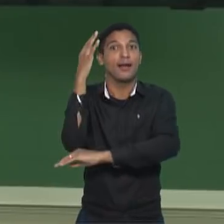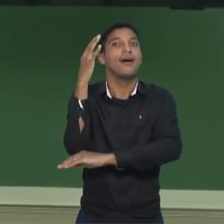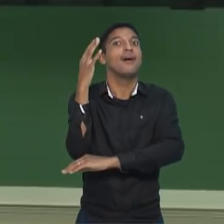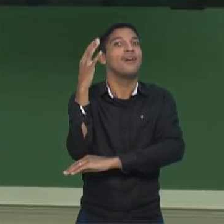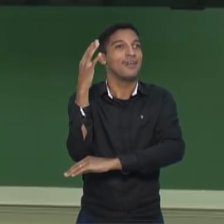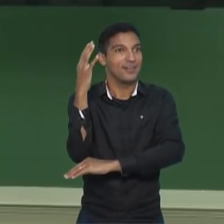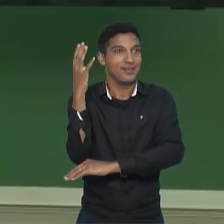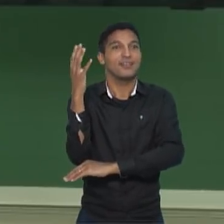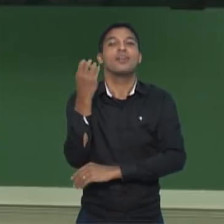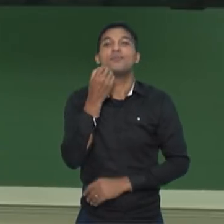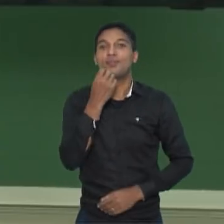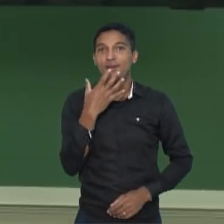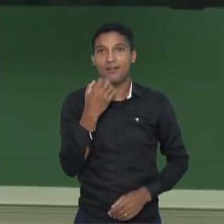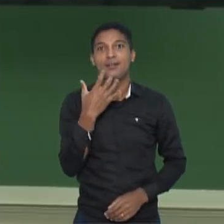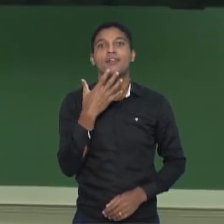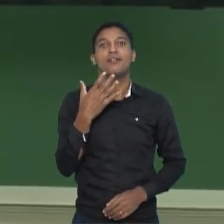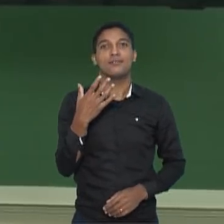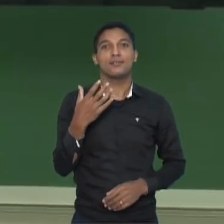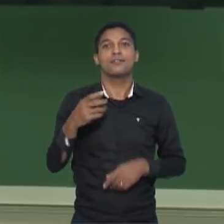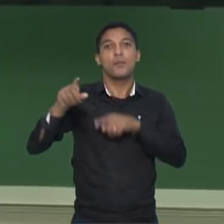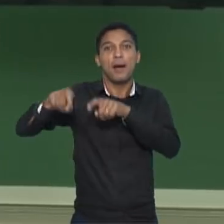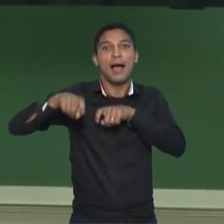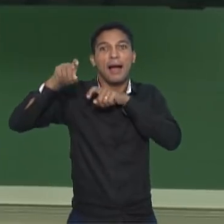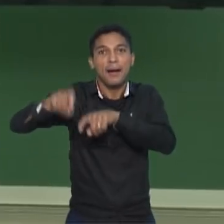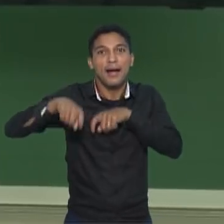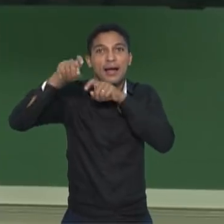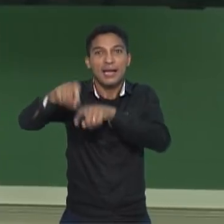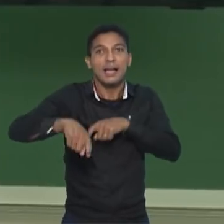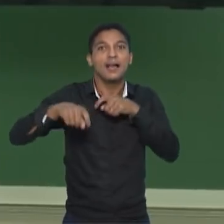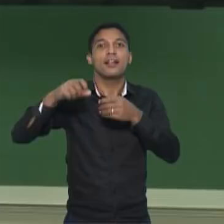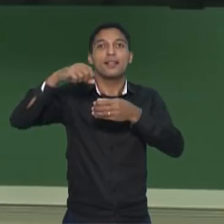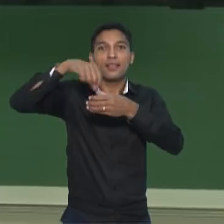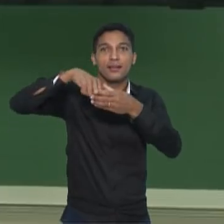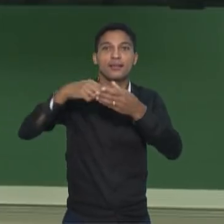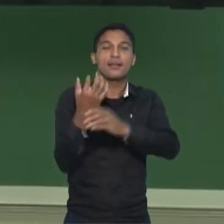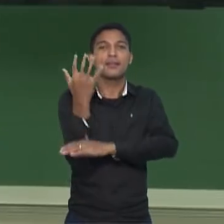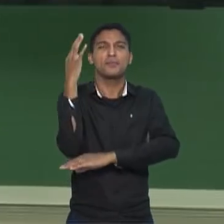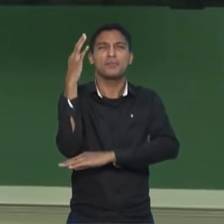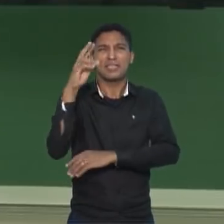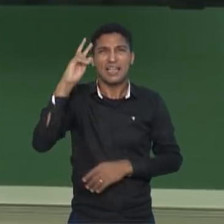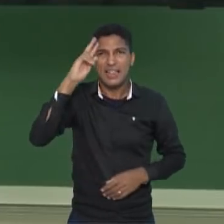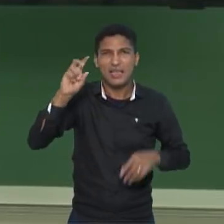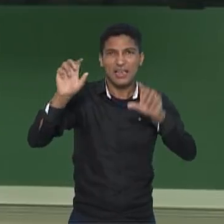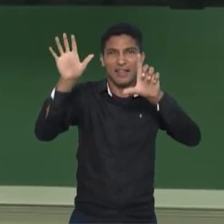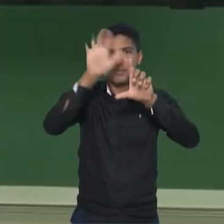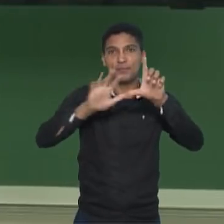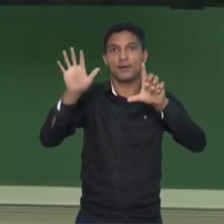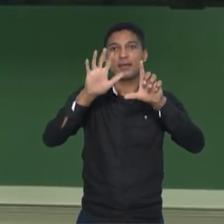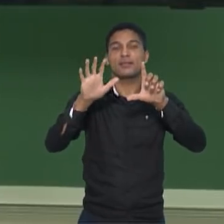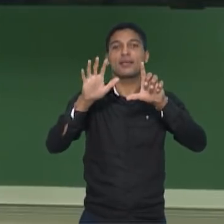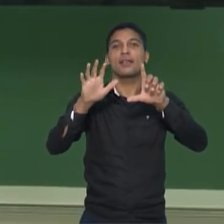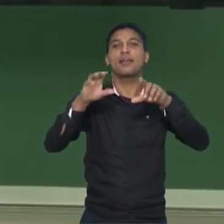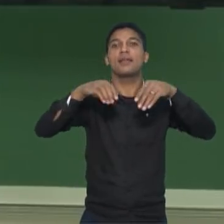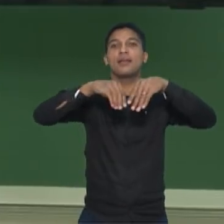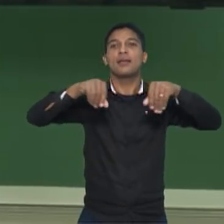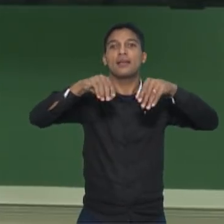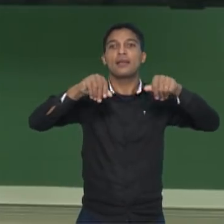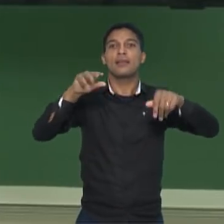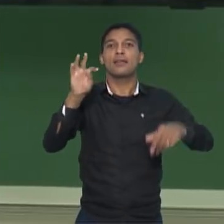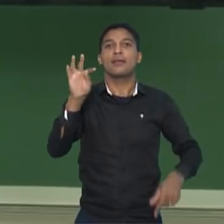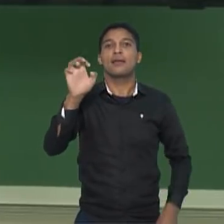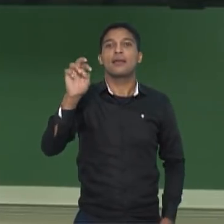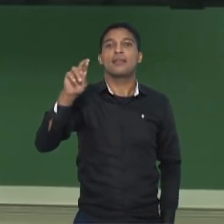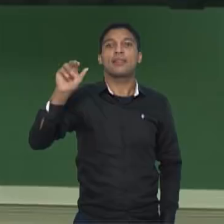Opa, uma imagem que apresenta a terra roxa no terceiro planalto do Paraná, o planalto de